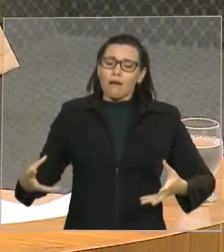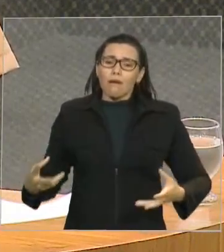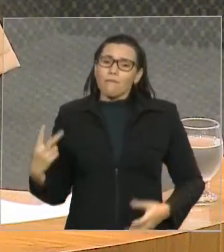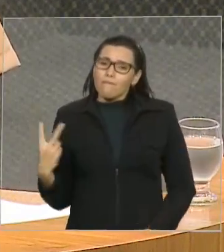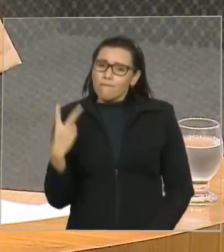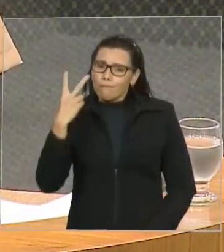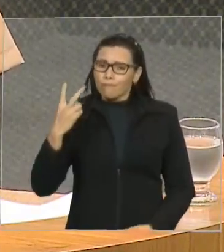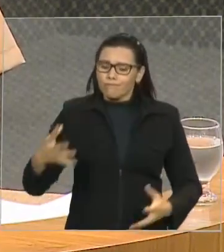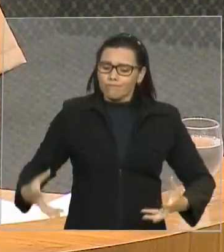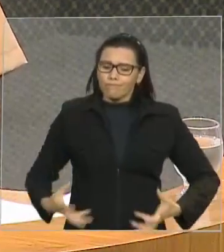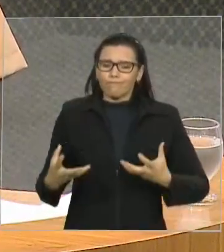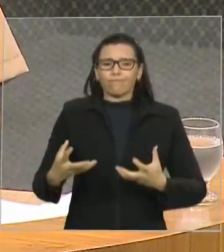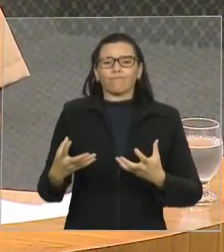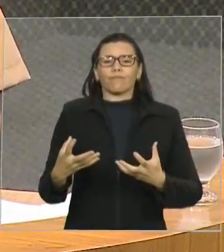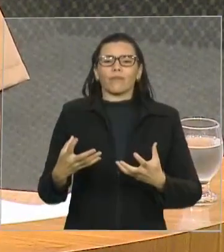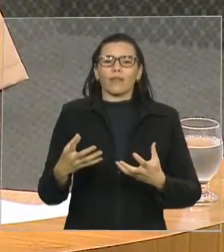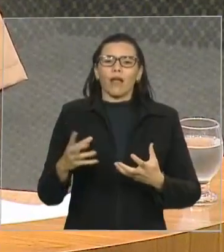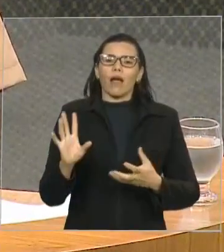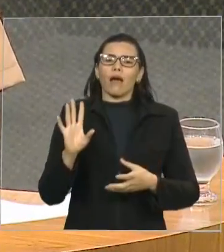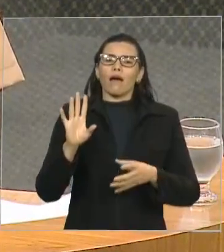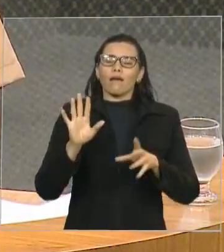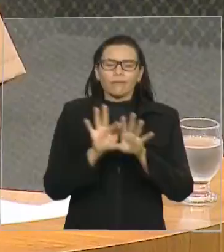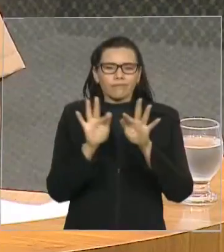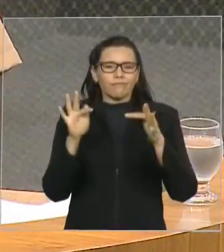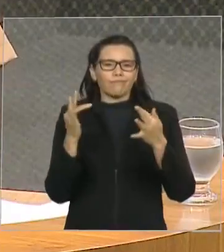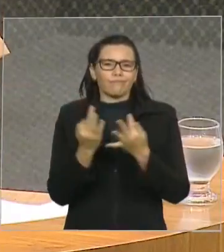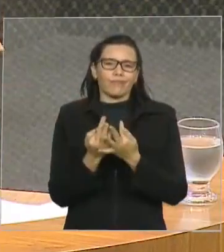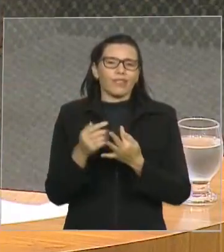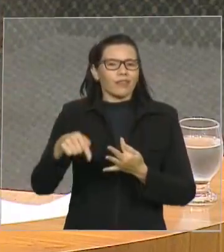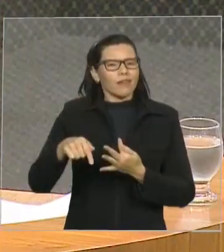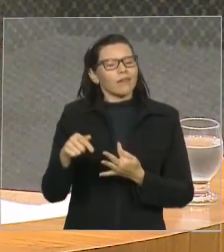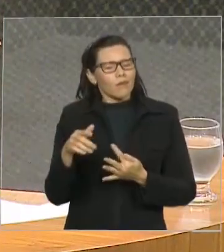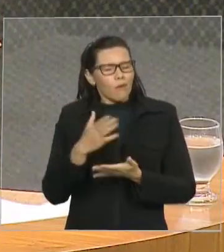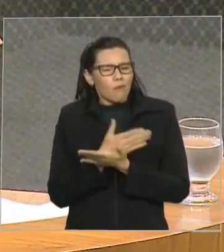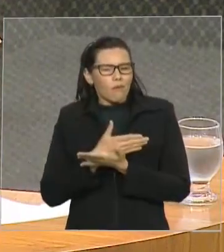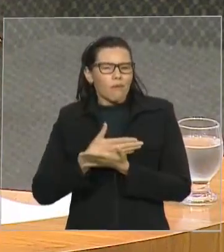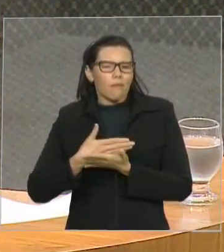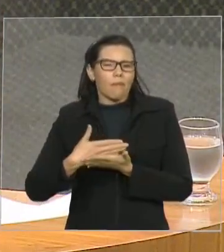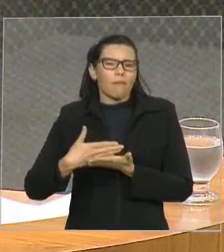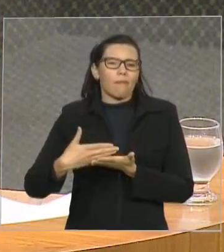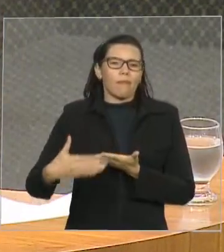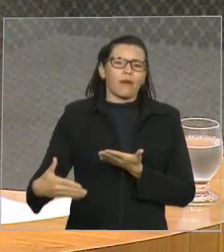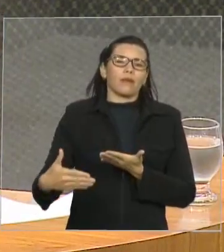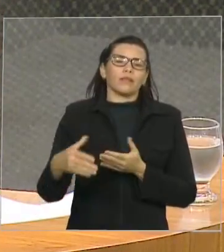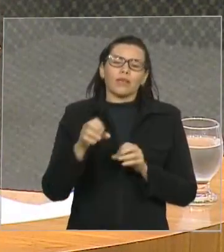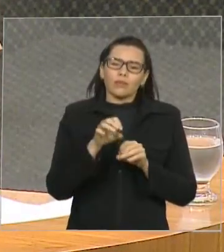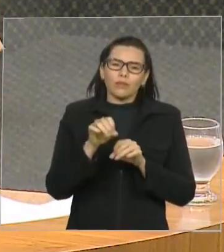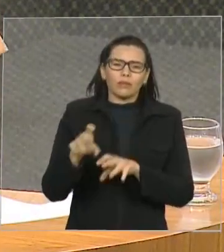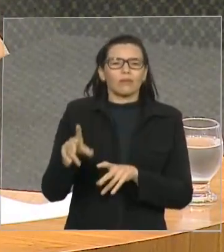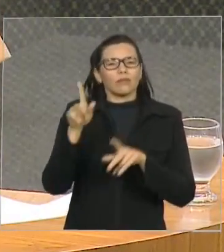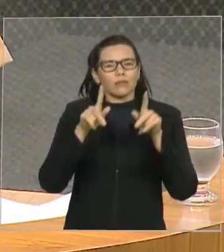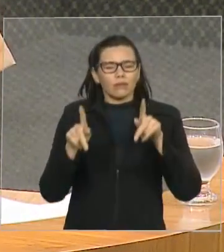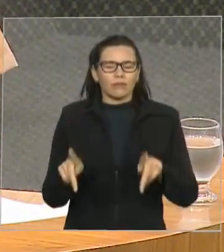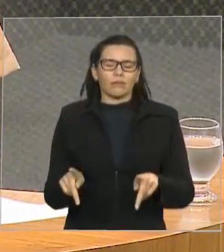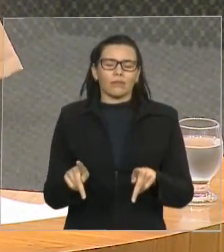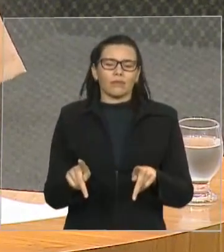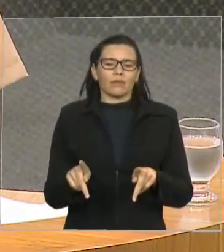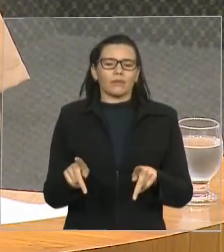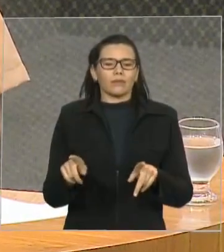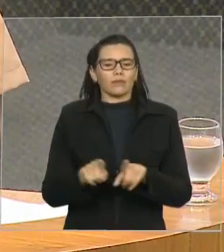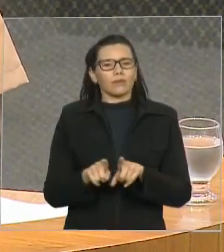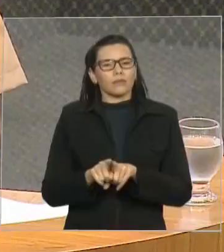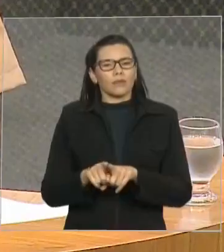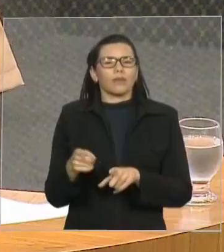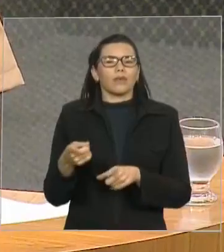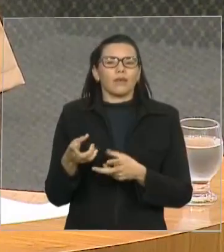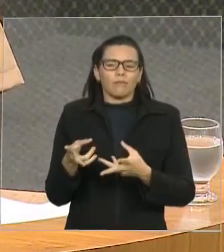escola da fé, espaço de convivência fraterna, de educação para a paz e de testemunho do